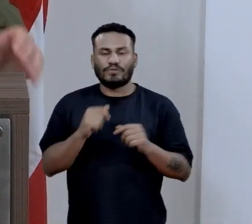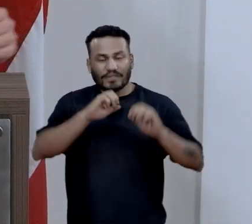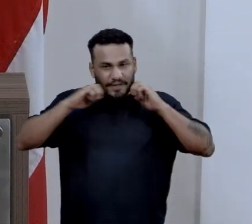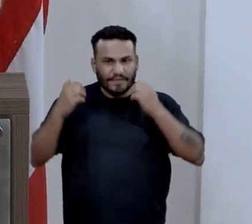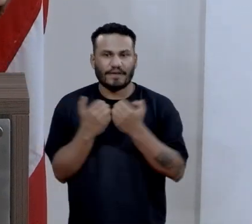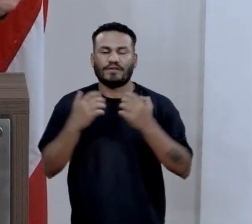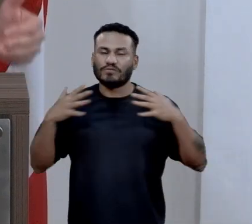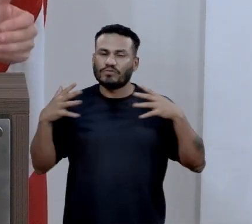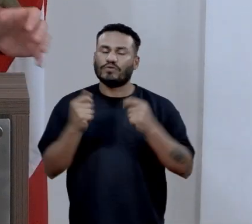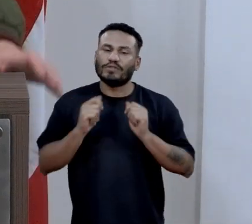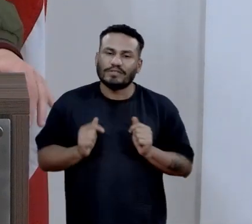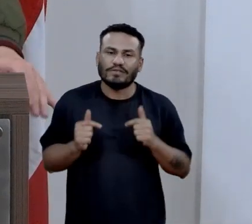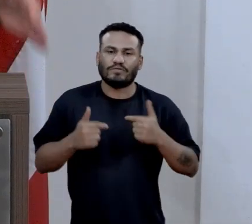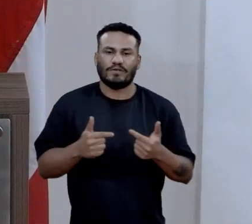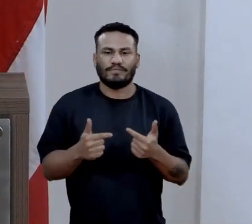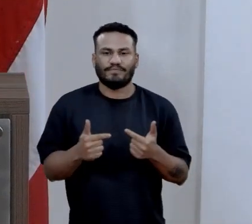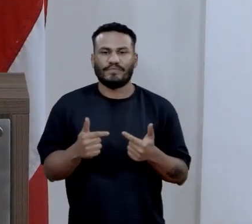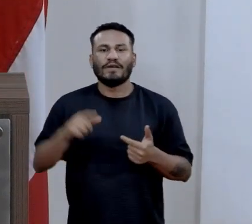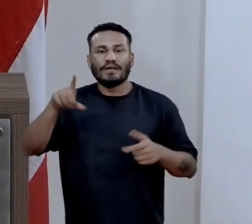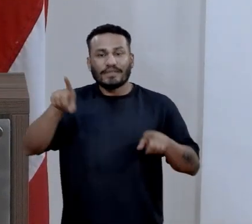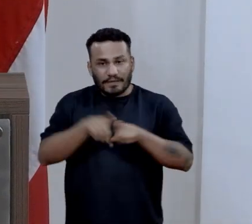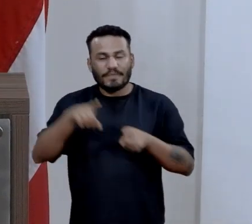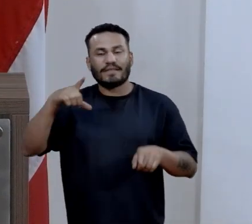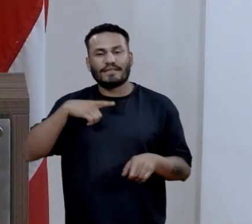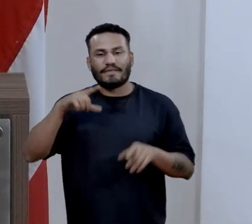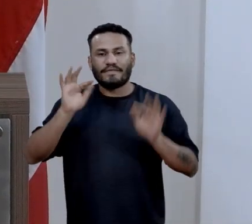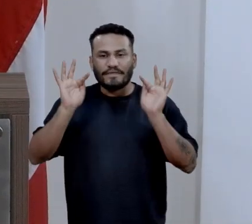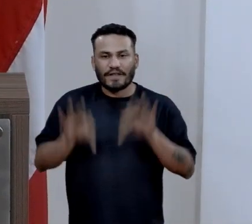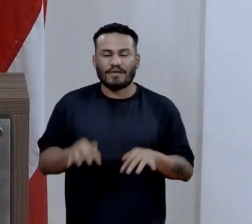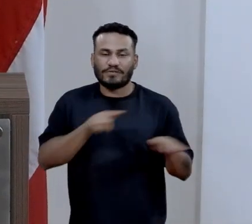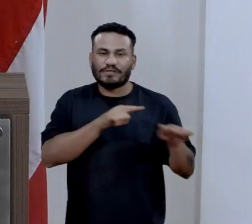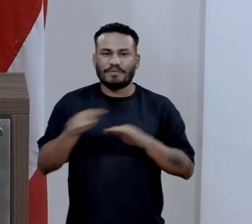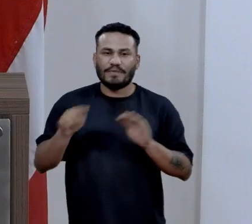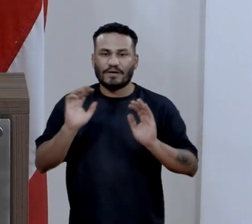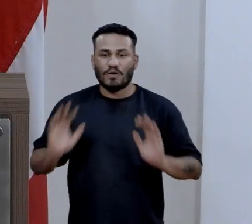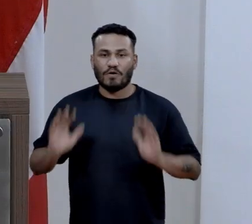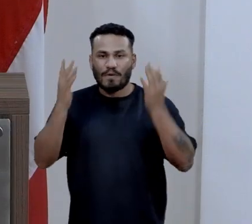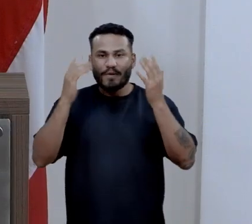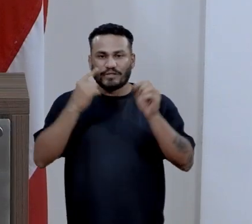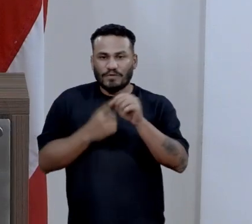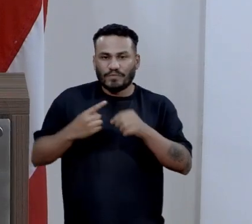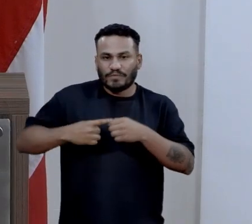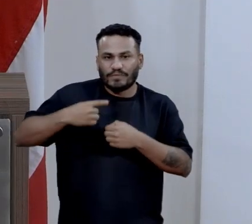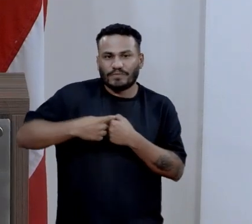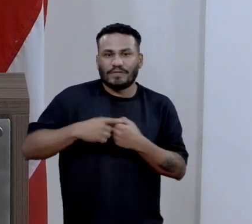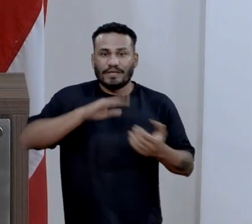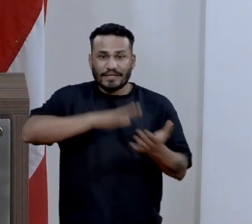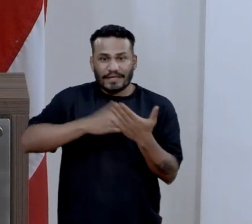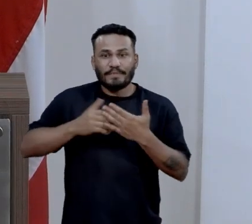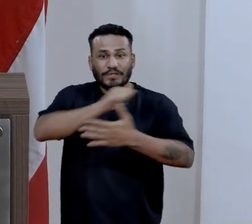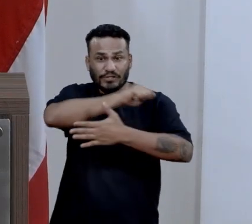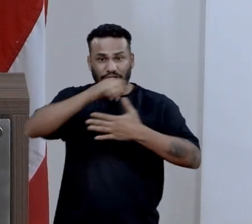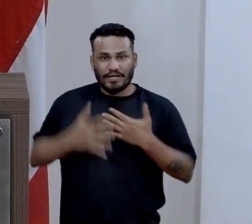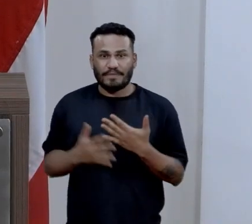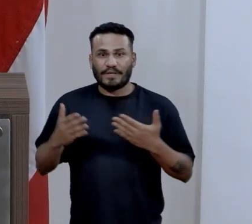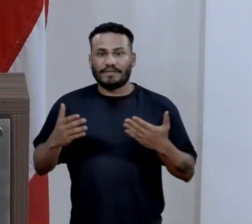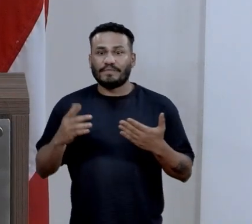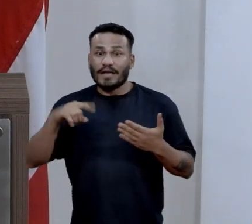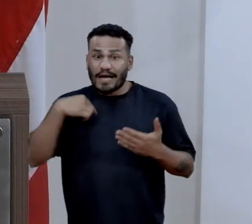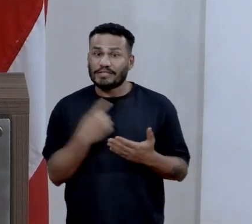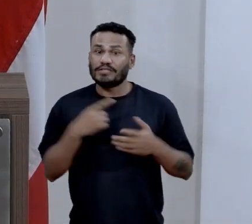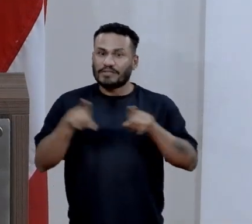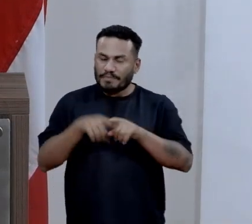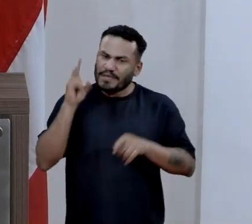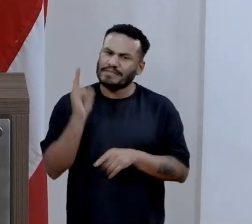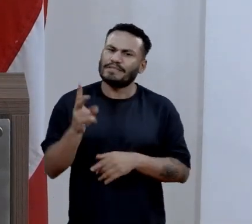eventos, de todas essas ações. Tivemos também esse final de semana a comemoração do Dia Municipal aqui de Intérprete de Libras, onde a gente também